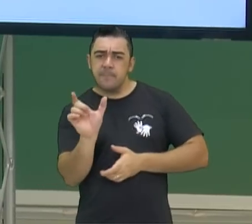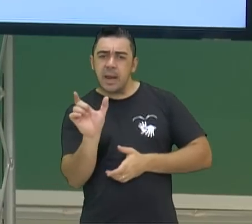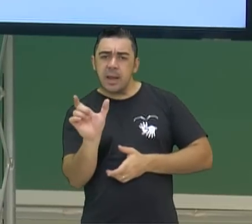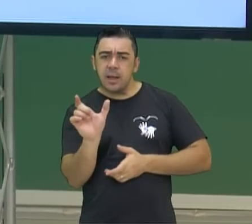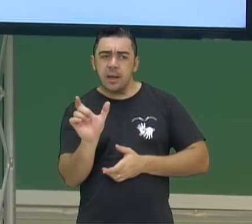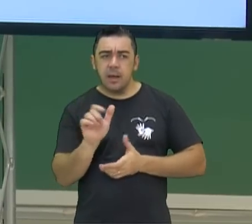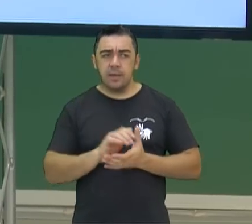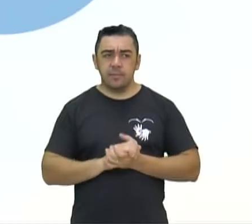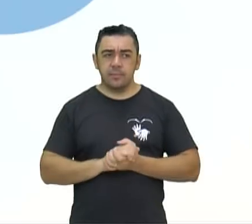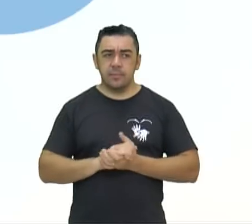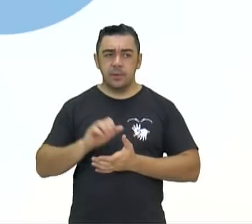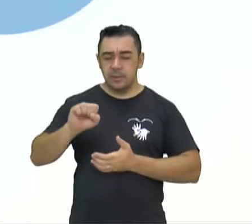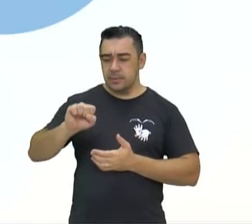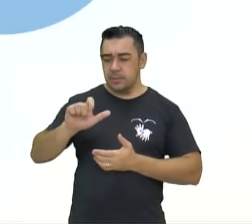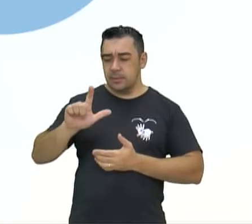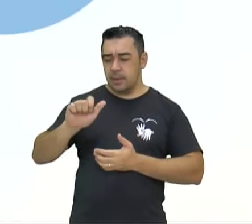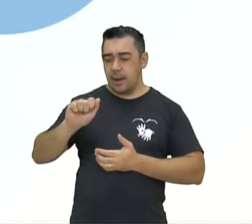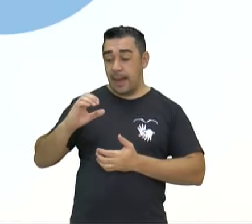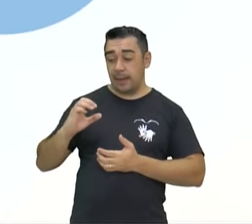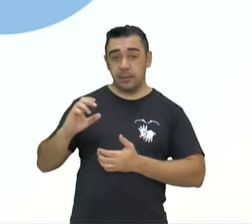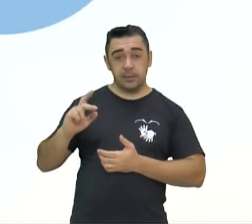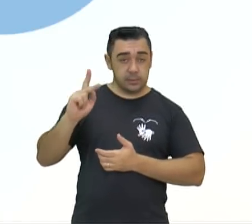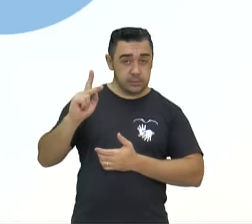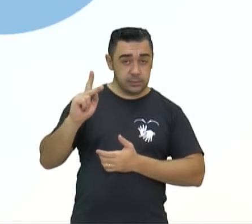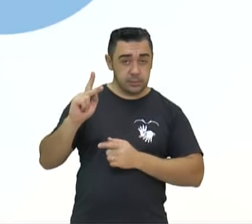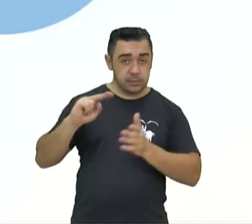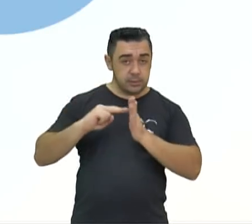palavra, Slack, que significa